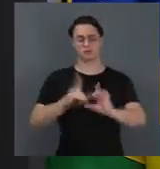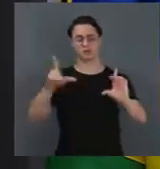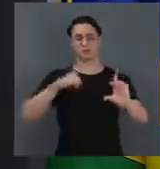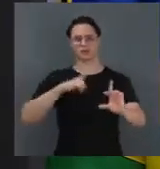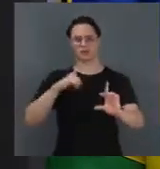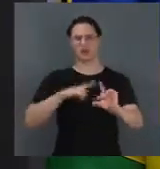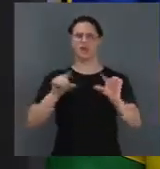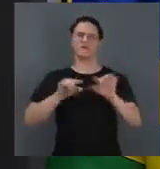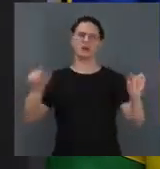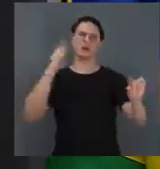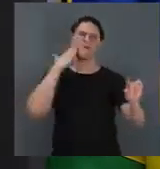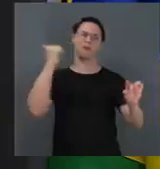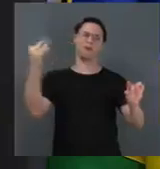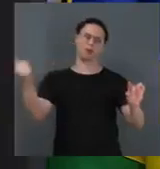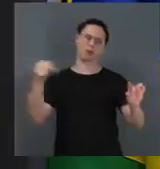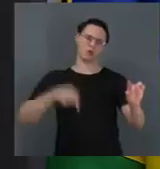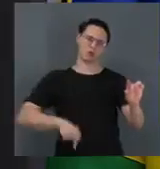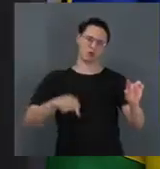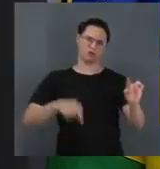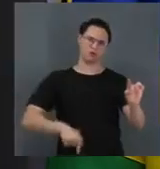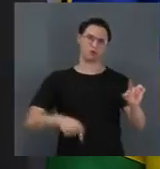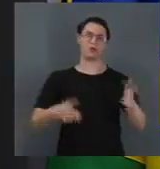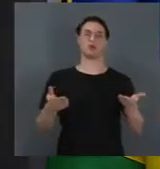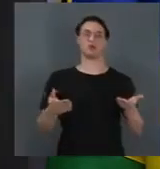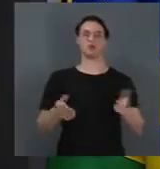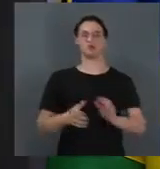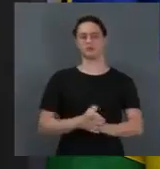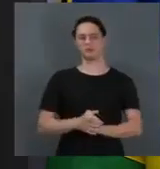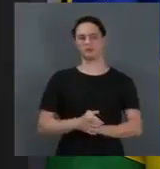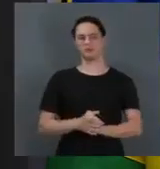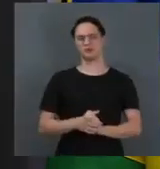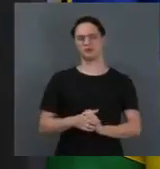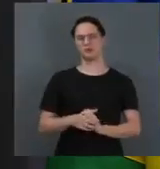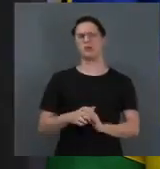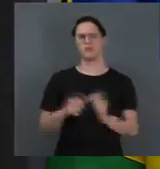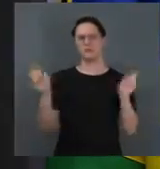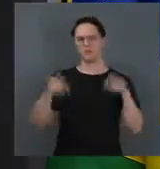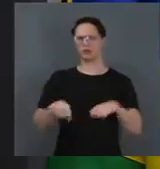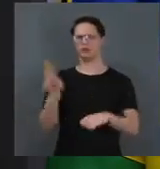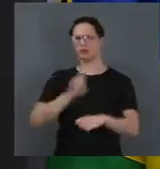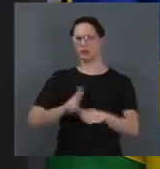senhor presidente, conhecido popularmente, que se aplica muito bem no